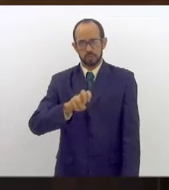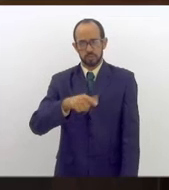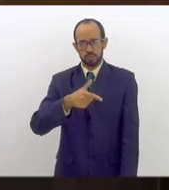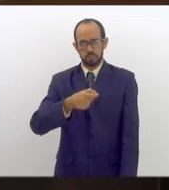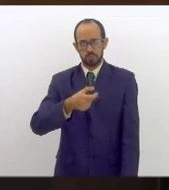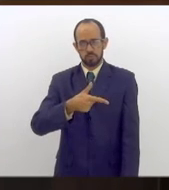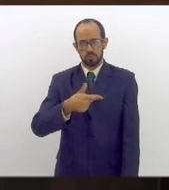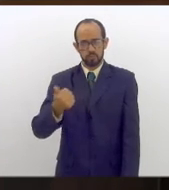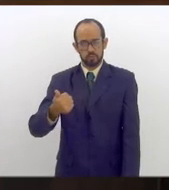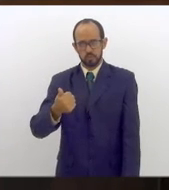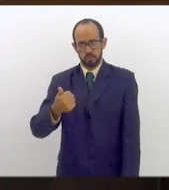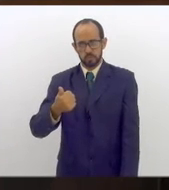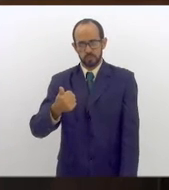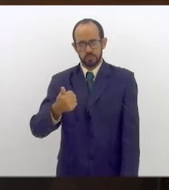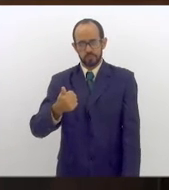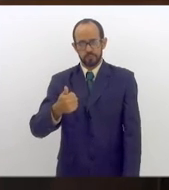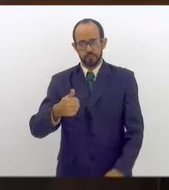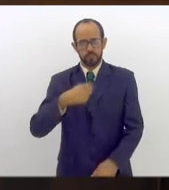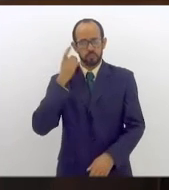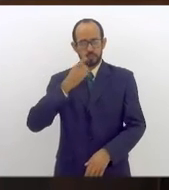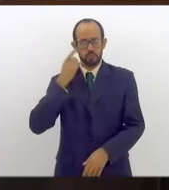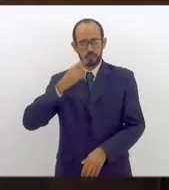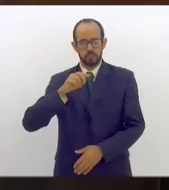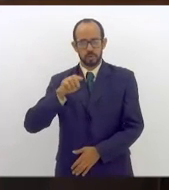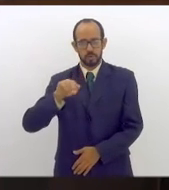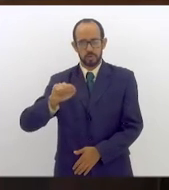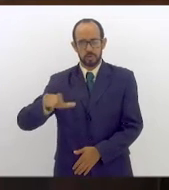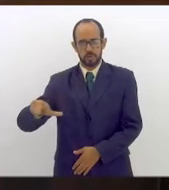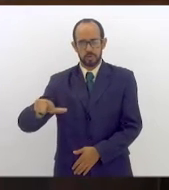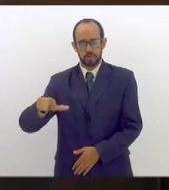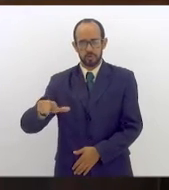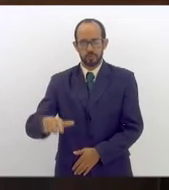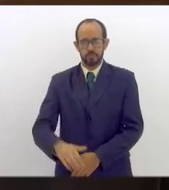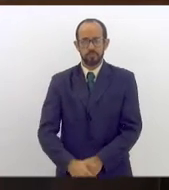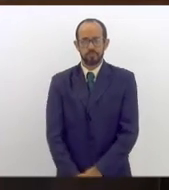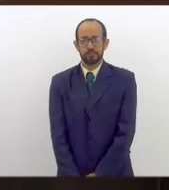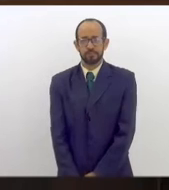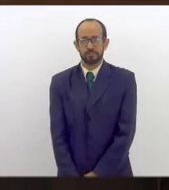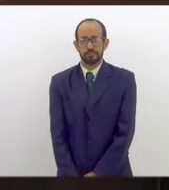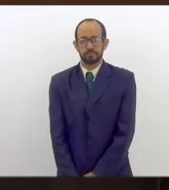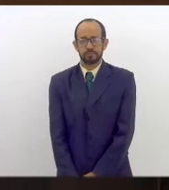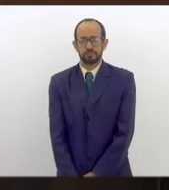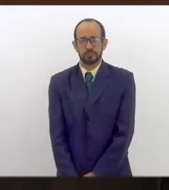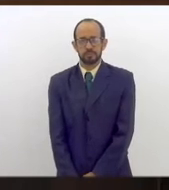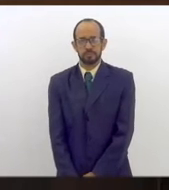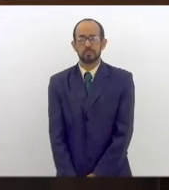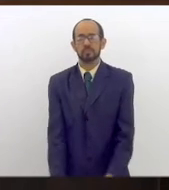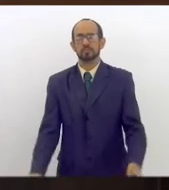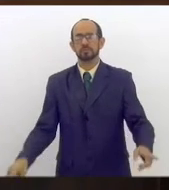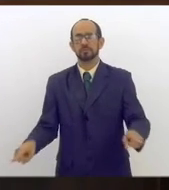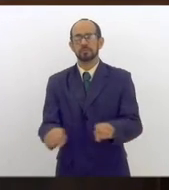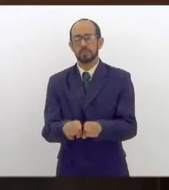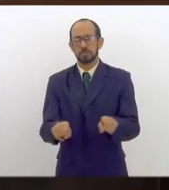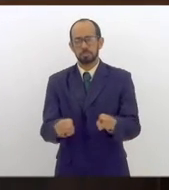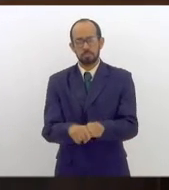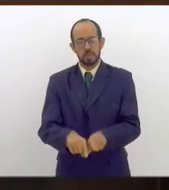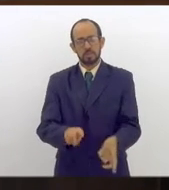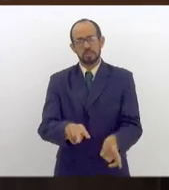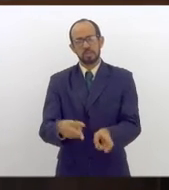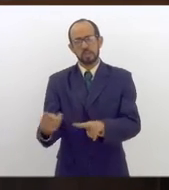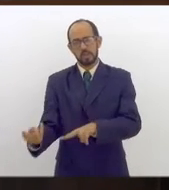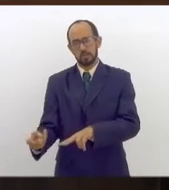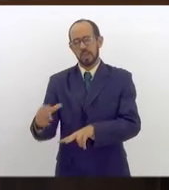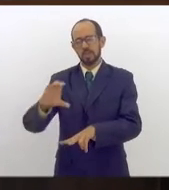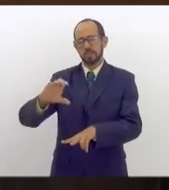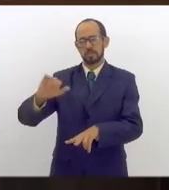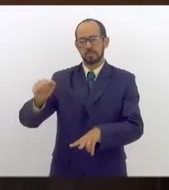4.315/2021, de autoria do deputado Daniel Liberon, seja remetido à